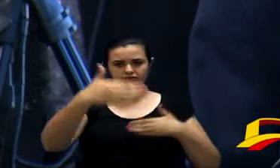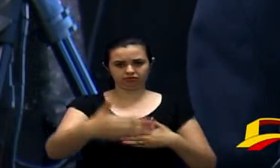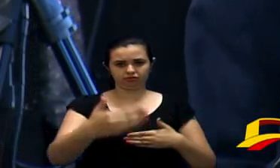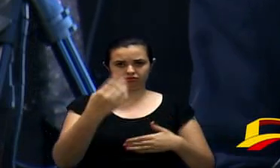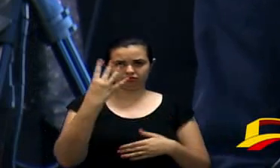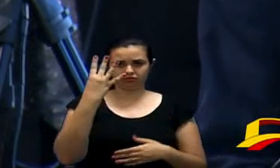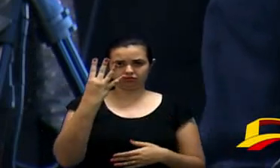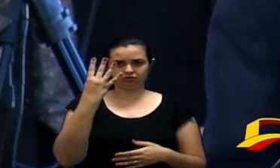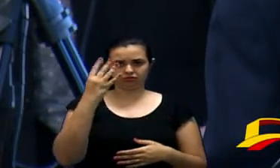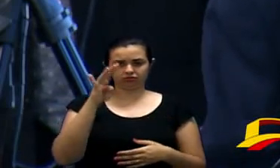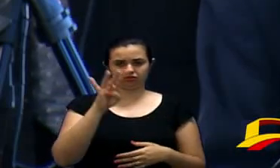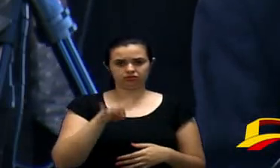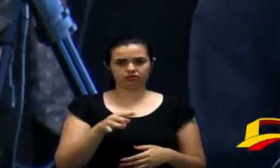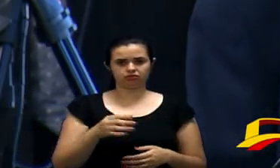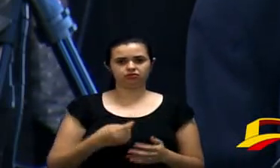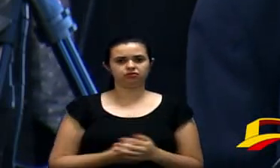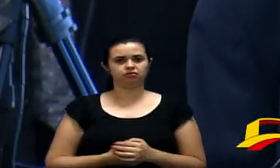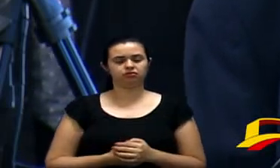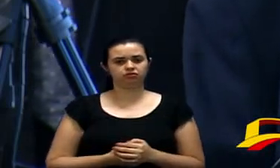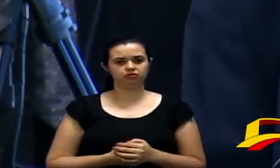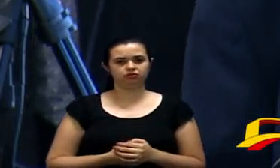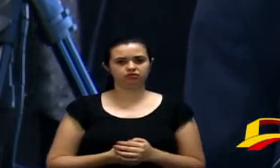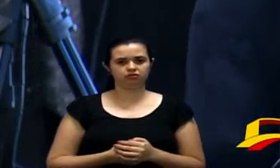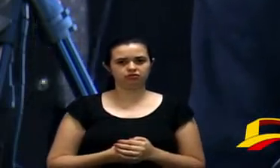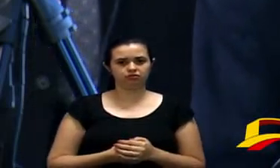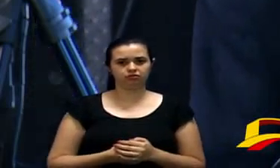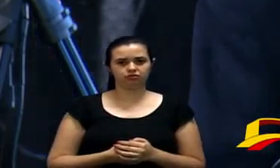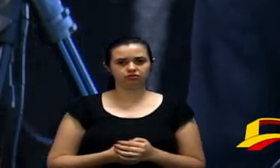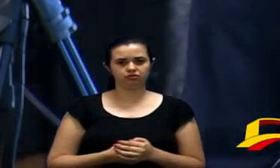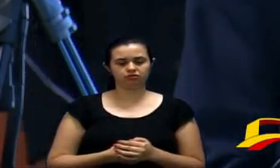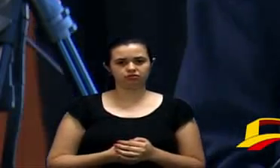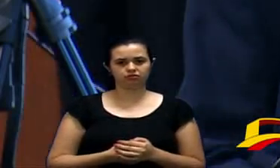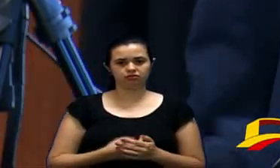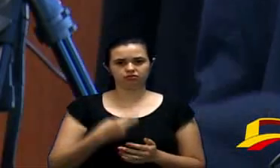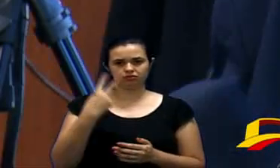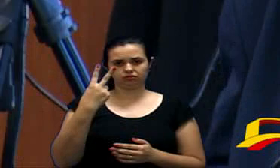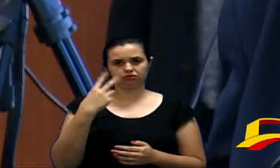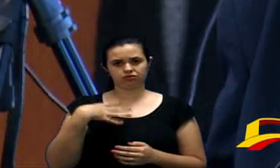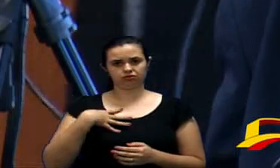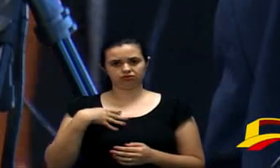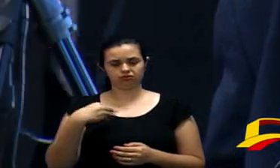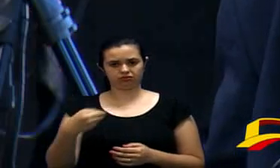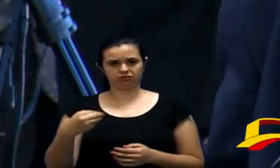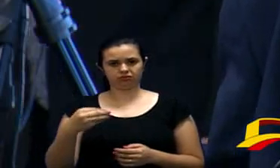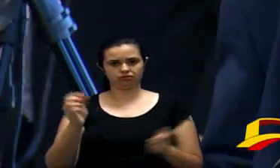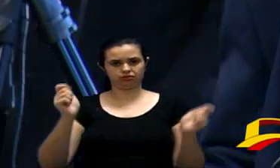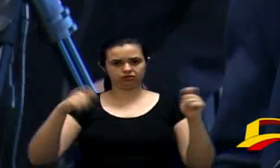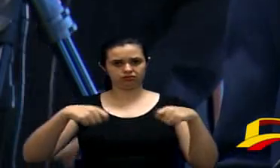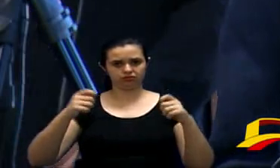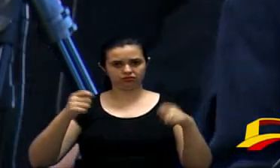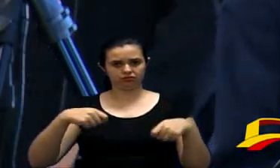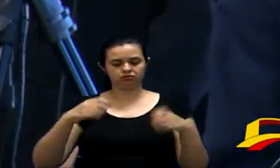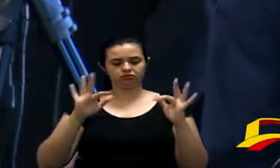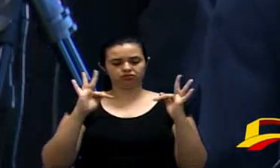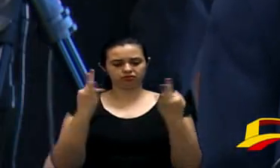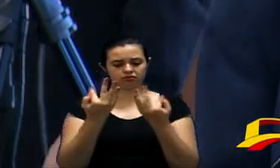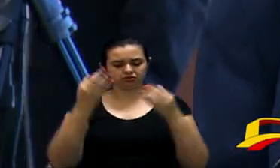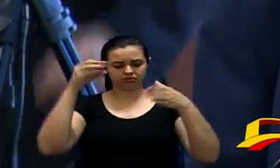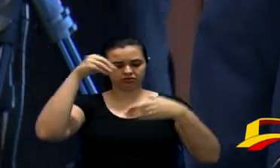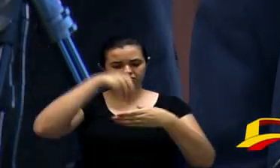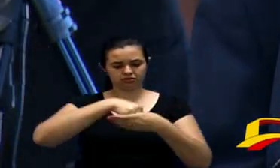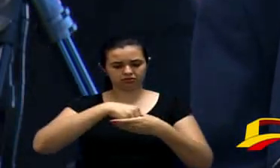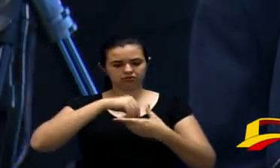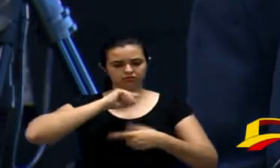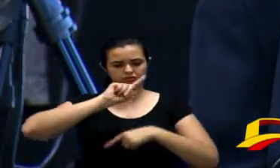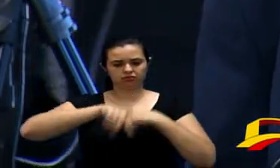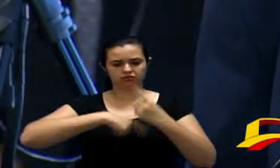uma família, mais ou menos, dois filhos, ficarem até continuar. E vamos trabalhar para terminar.